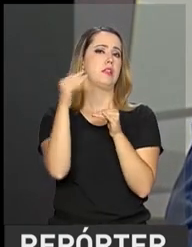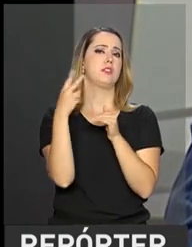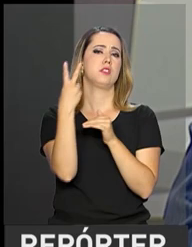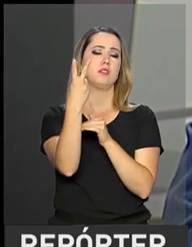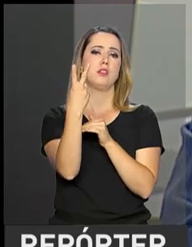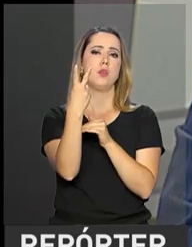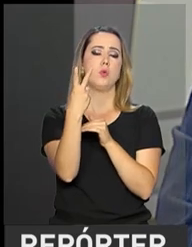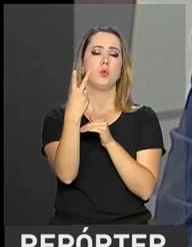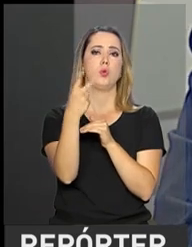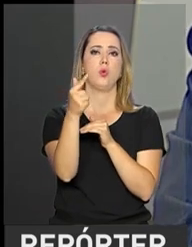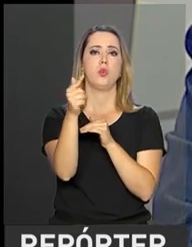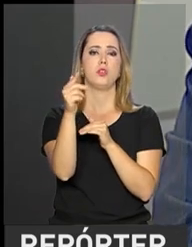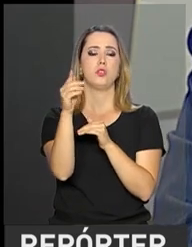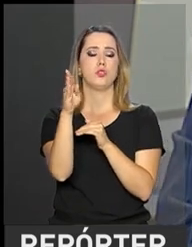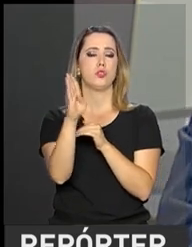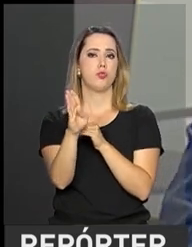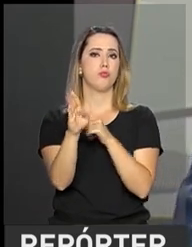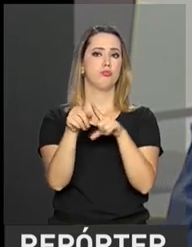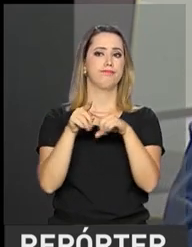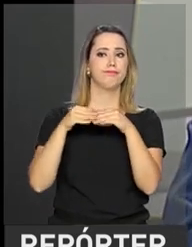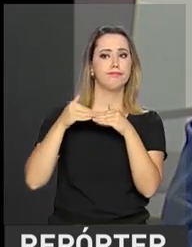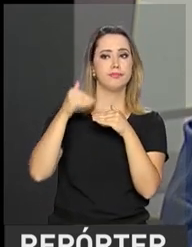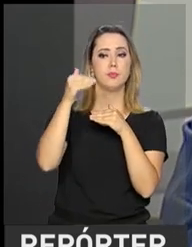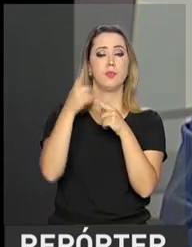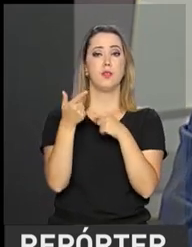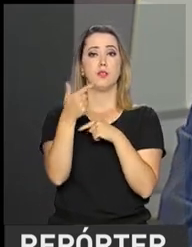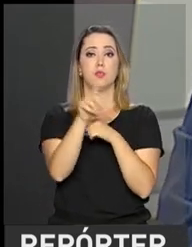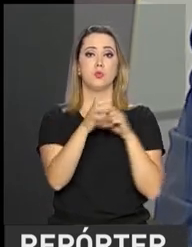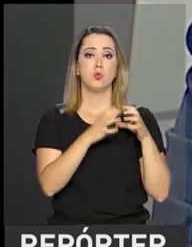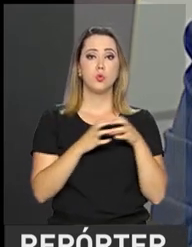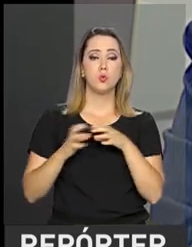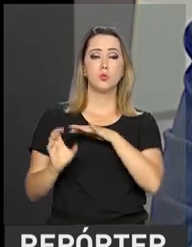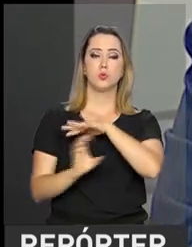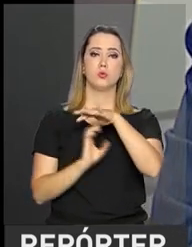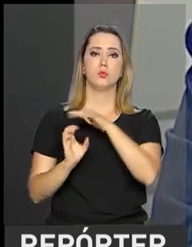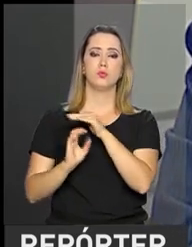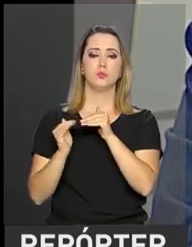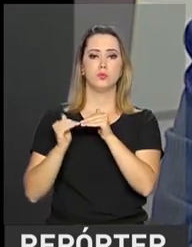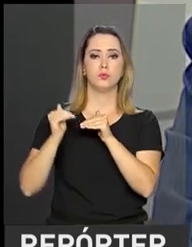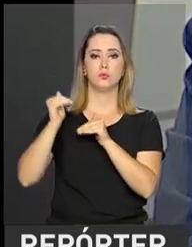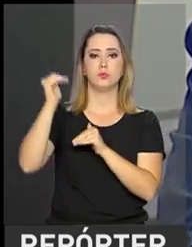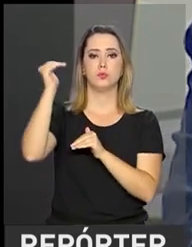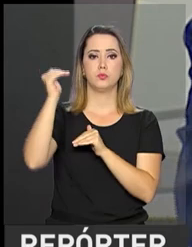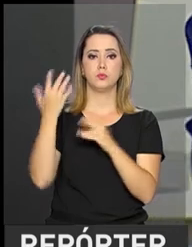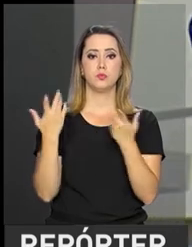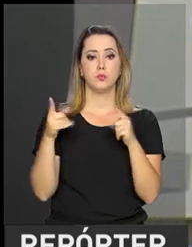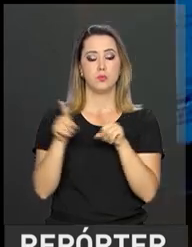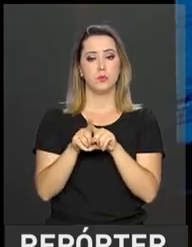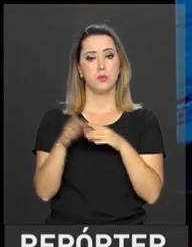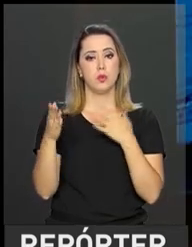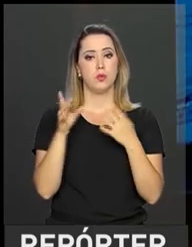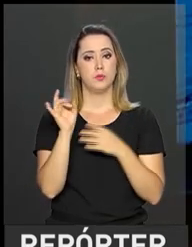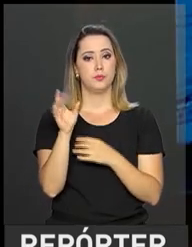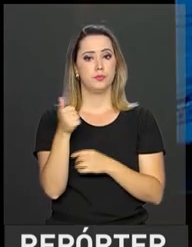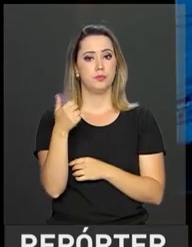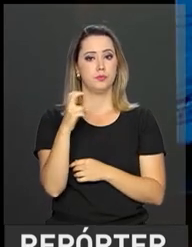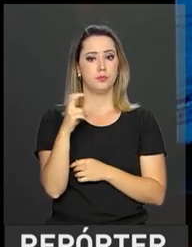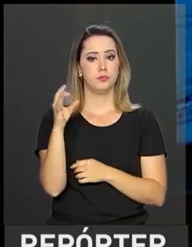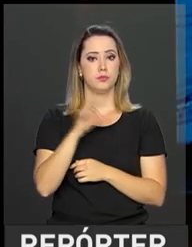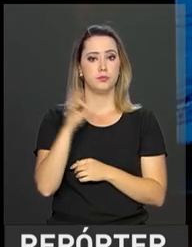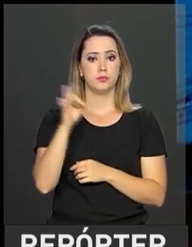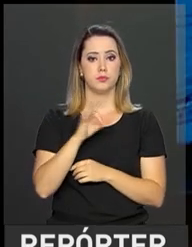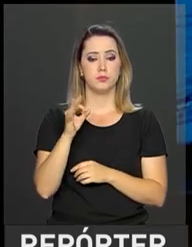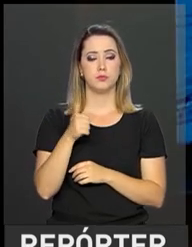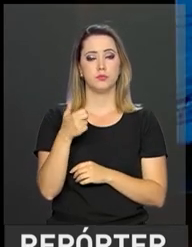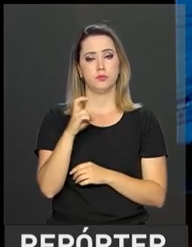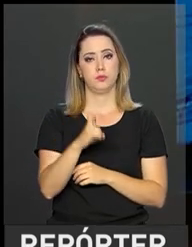2 gb enquanto o de outros agentes cresceu muito mais apenas 15% senador